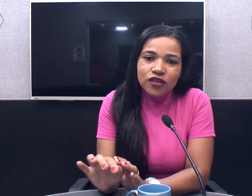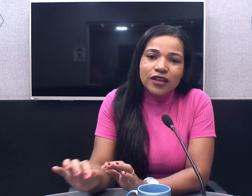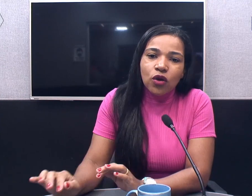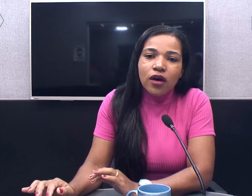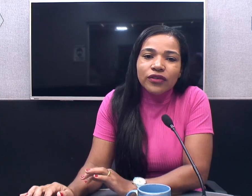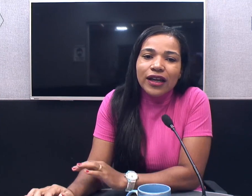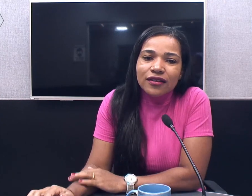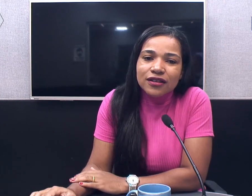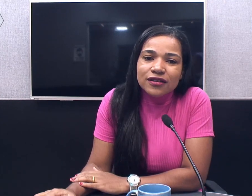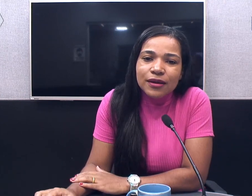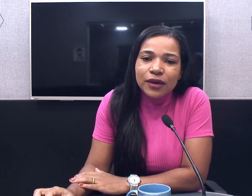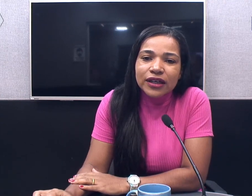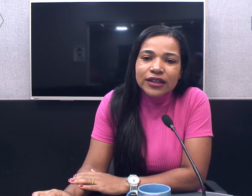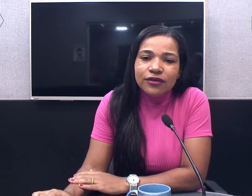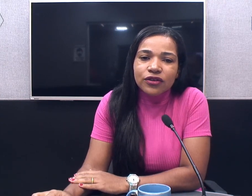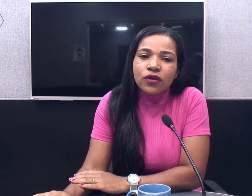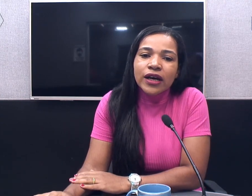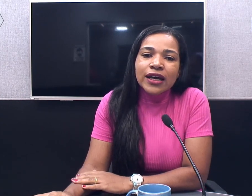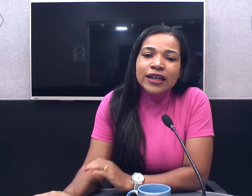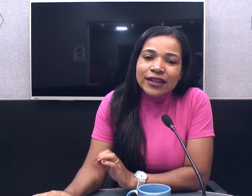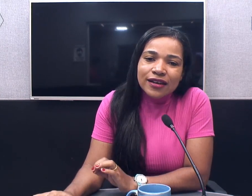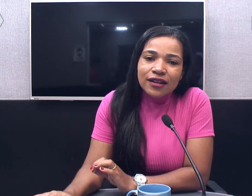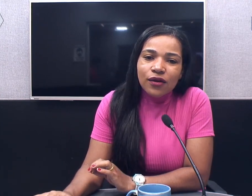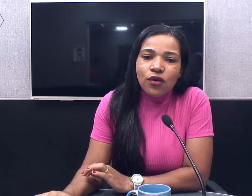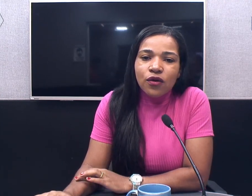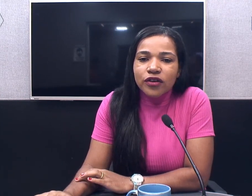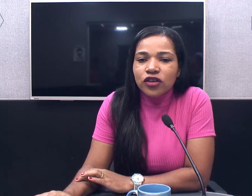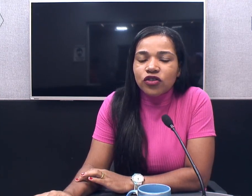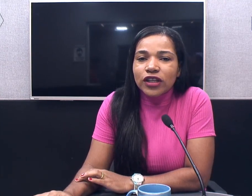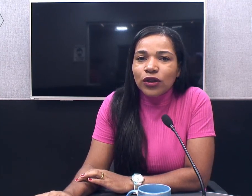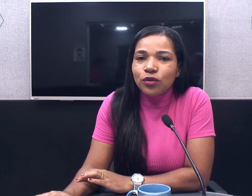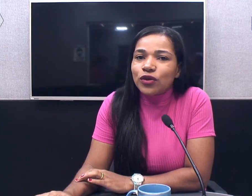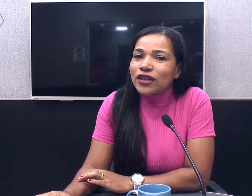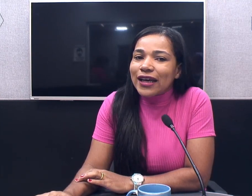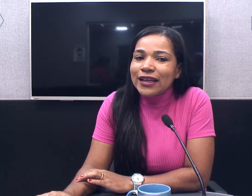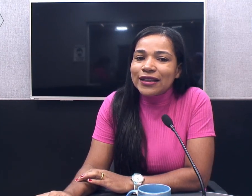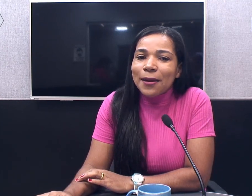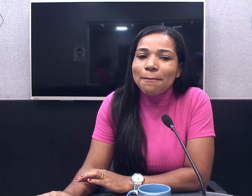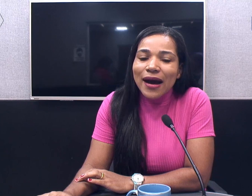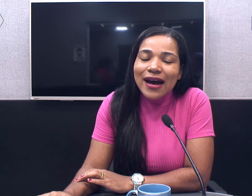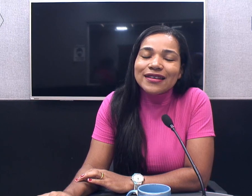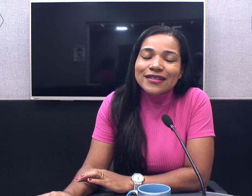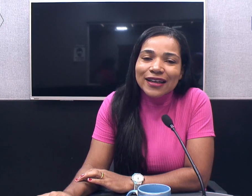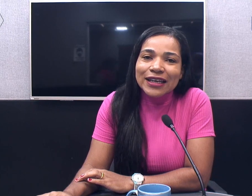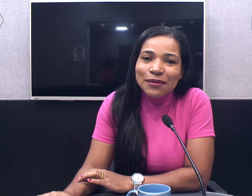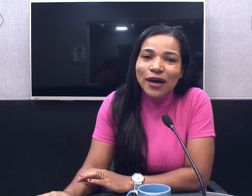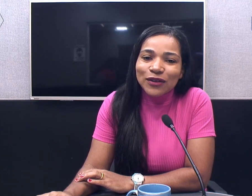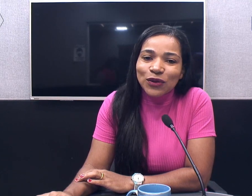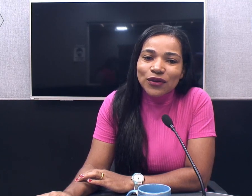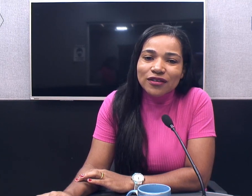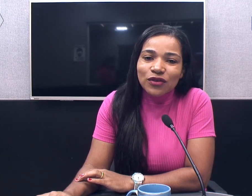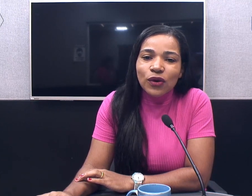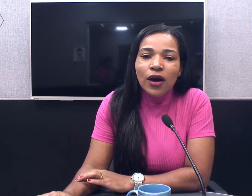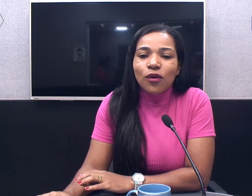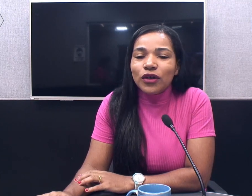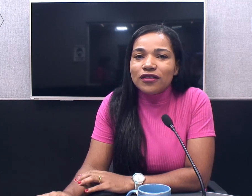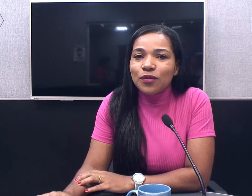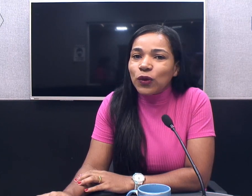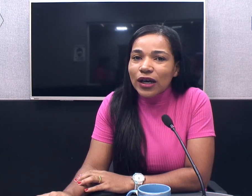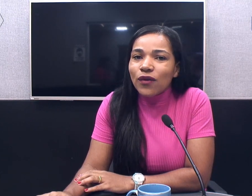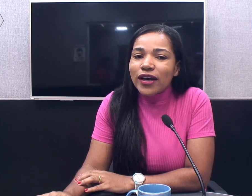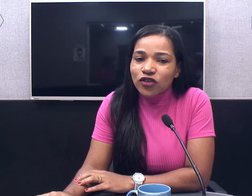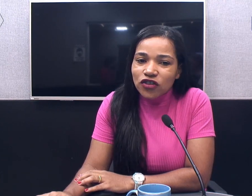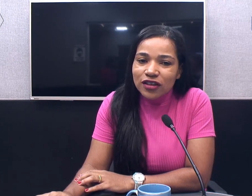por Covid-19 nesta semana, viu? E Três Lagoas, gente, tem números ainda mais animadores, viu?